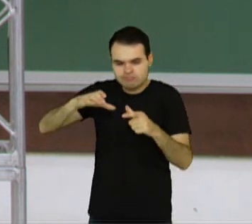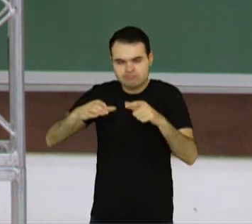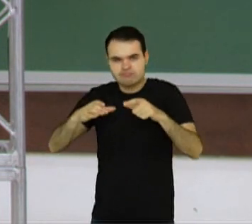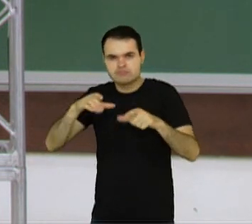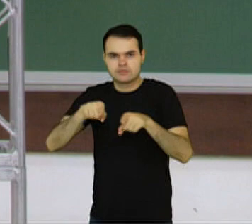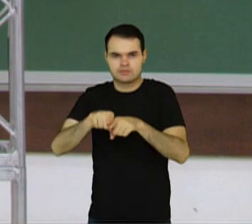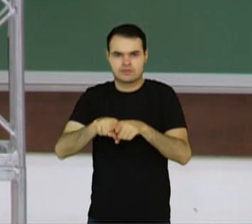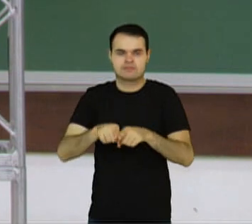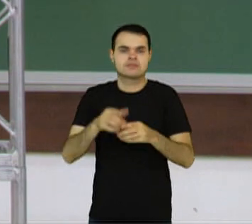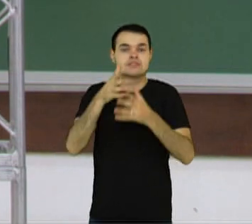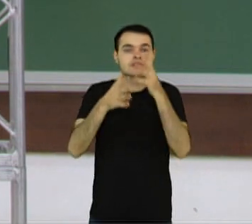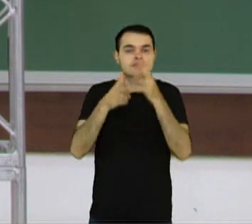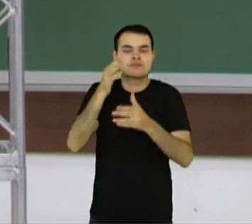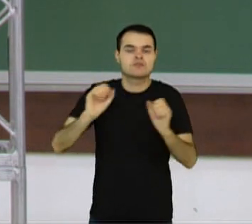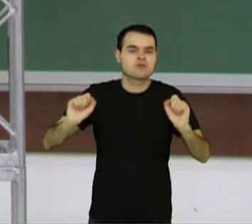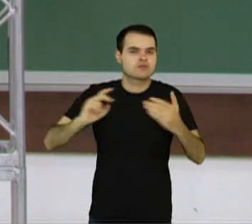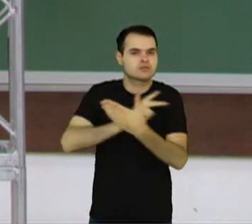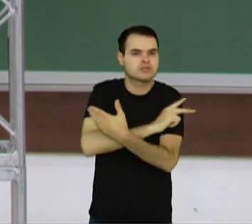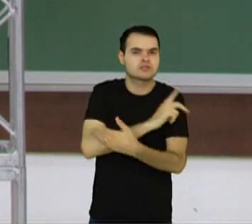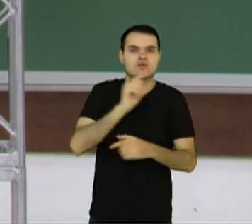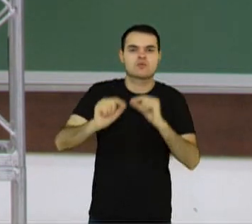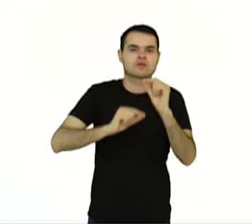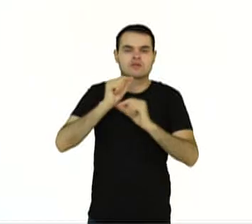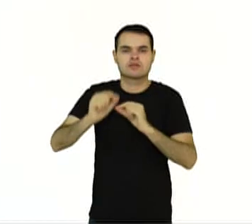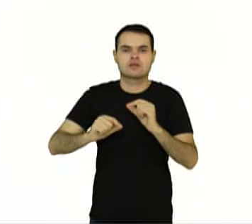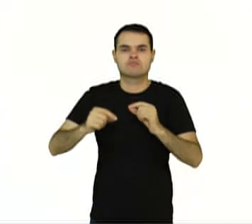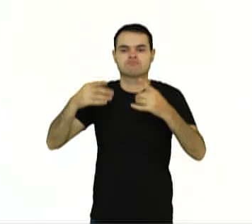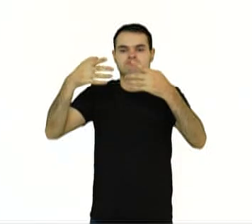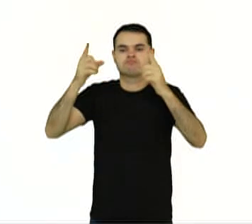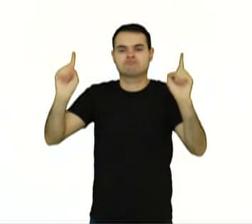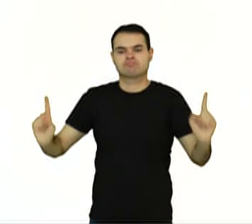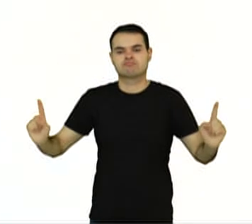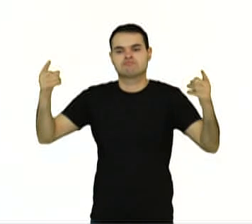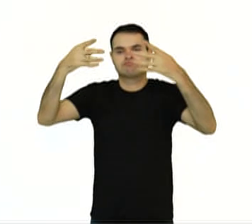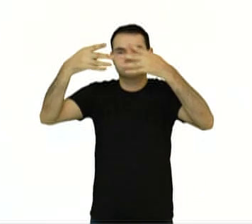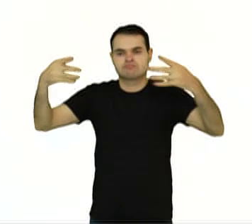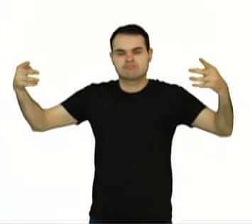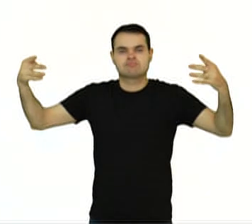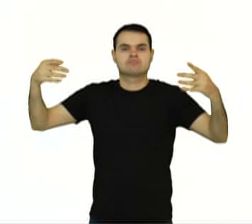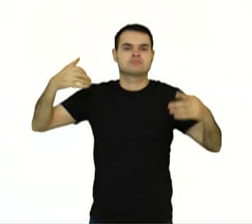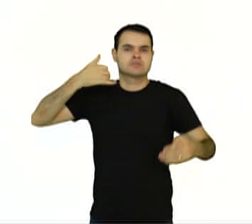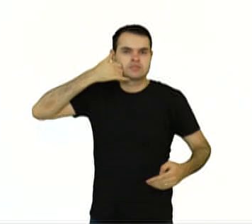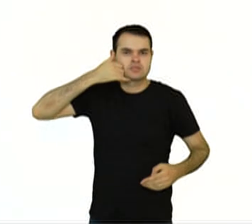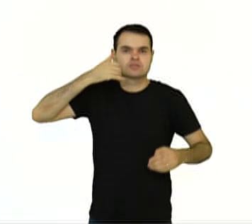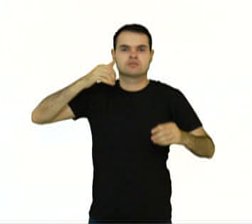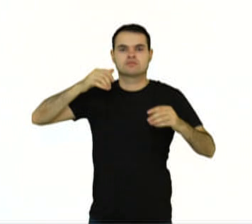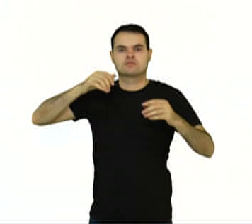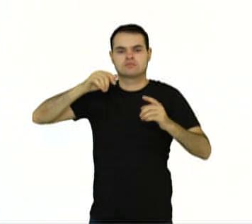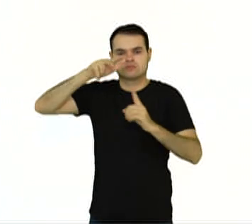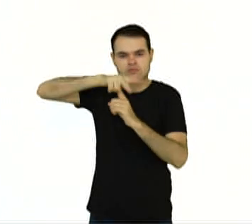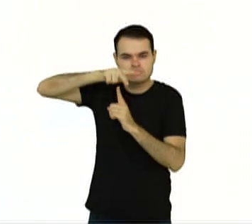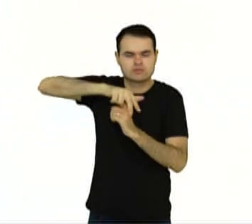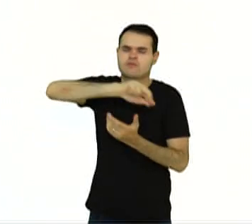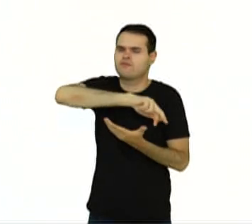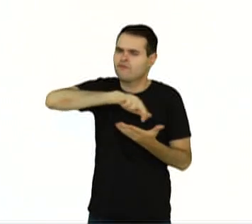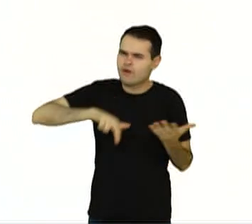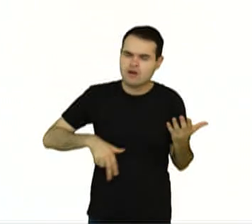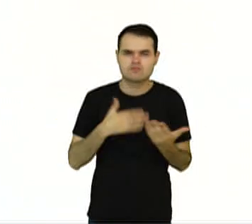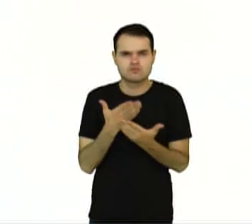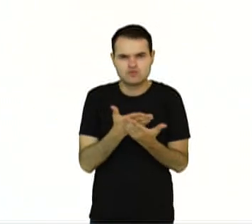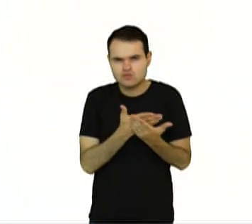As interferências elas podem ocorrer também nas telecomunicações. Olha o que nos diz ali, ó. Nas telecomunicações, o estudo